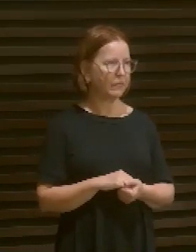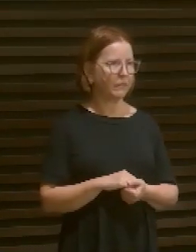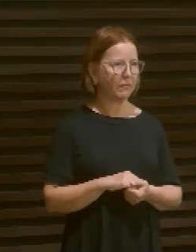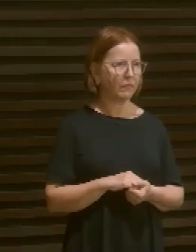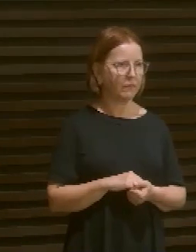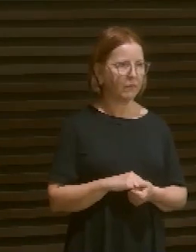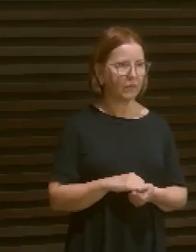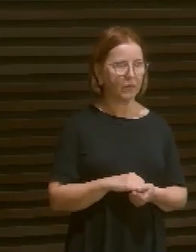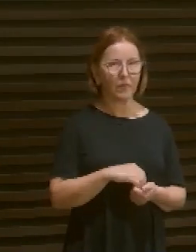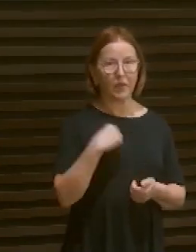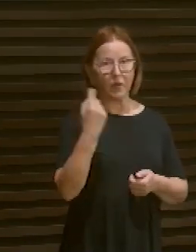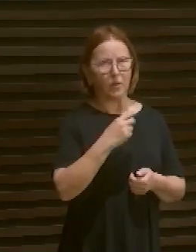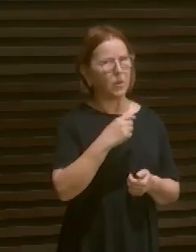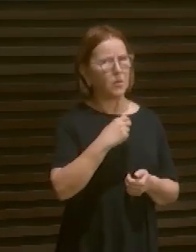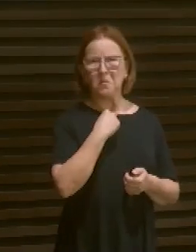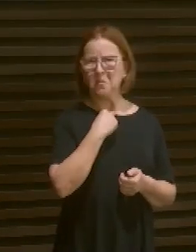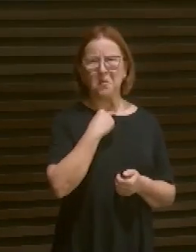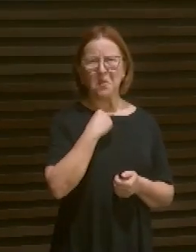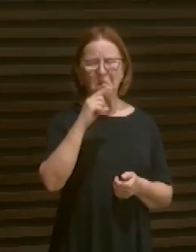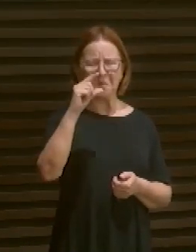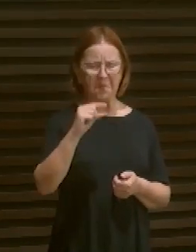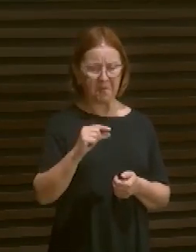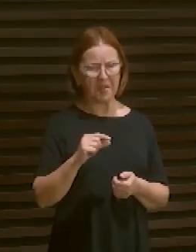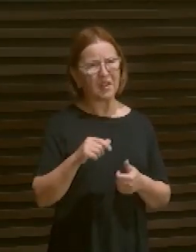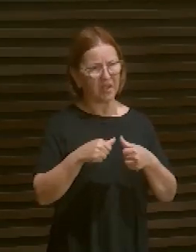Nós não podemos minimizar essa questão.